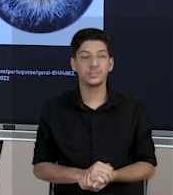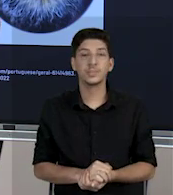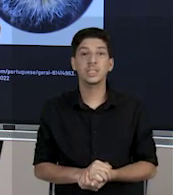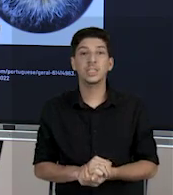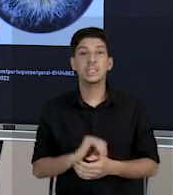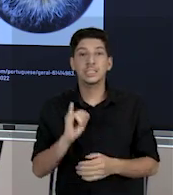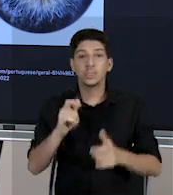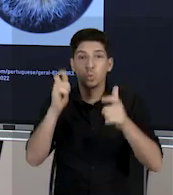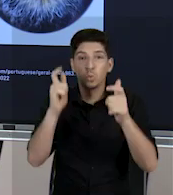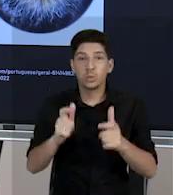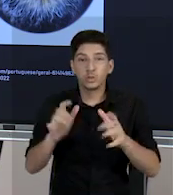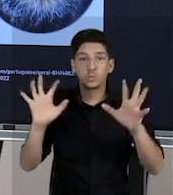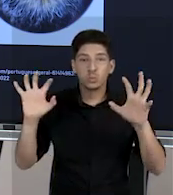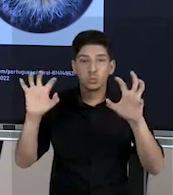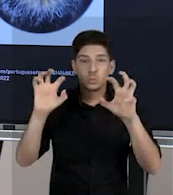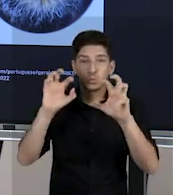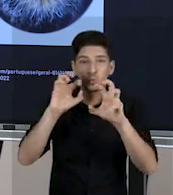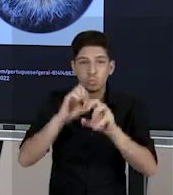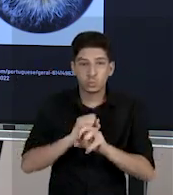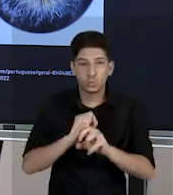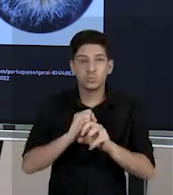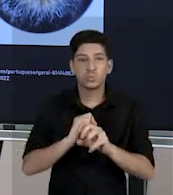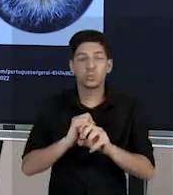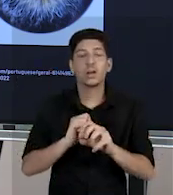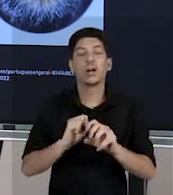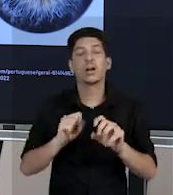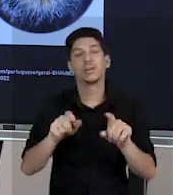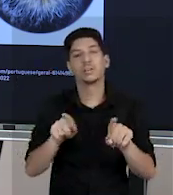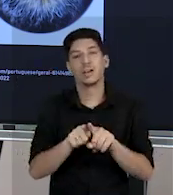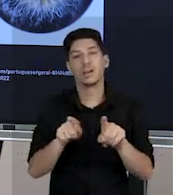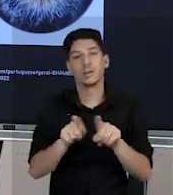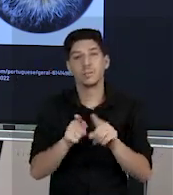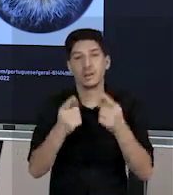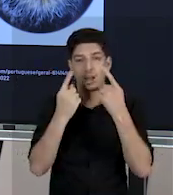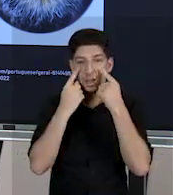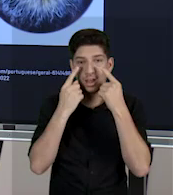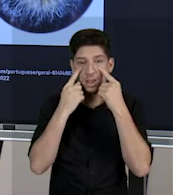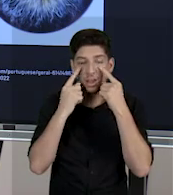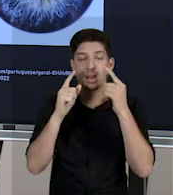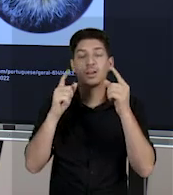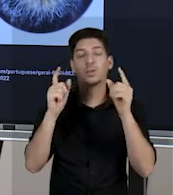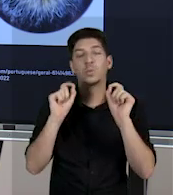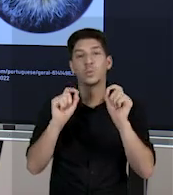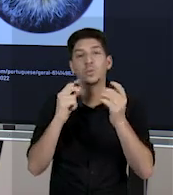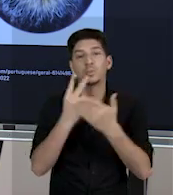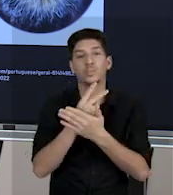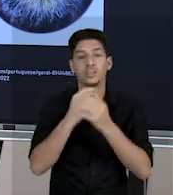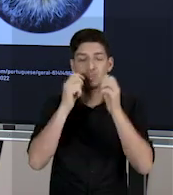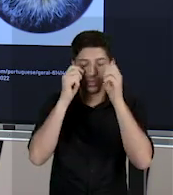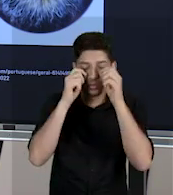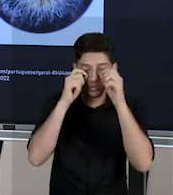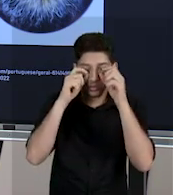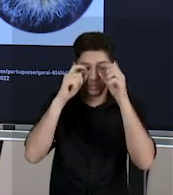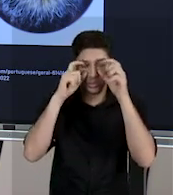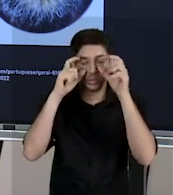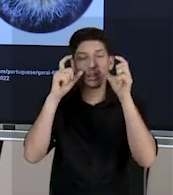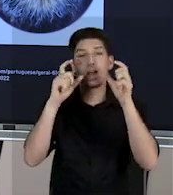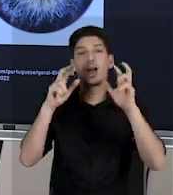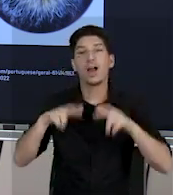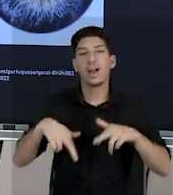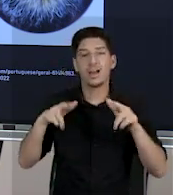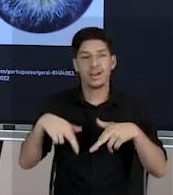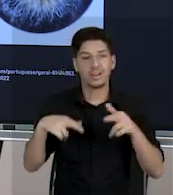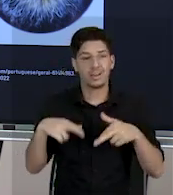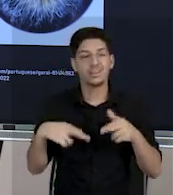vai escurecendo, a tendência é que a íris ela faça com que a musculatura relaxe, né, boa parte